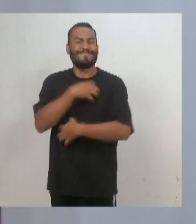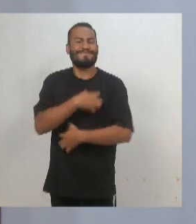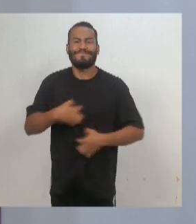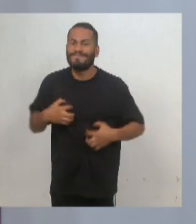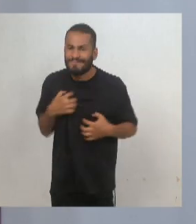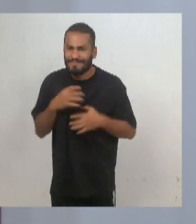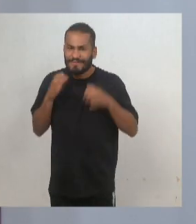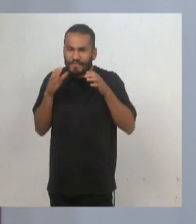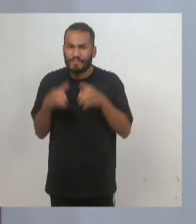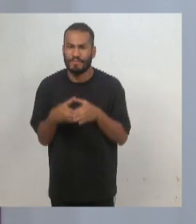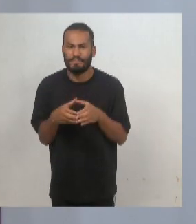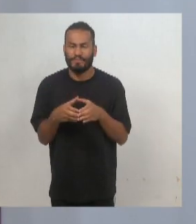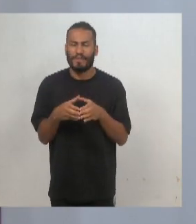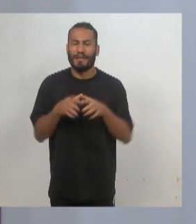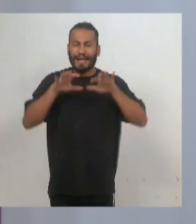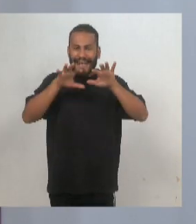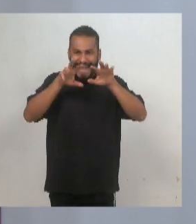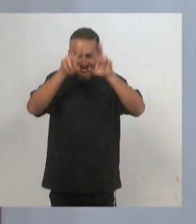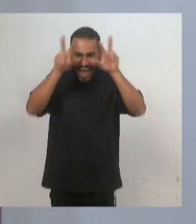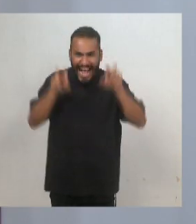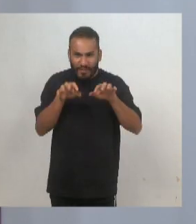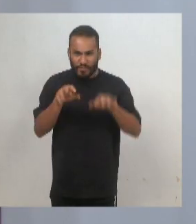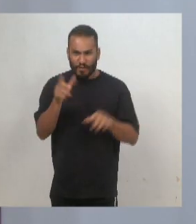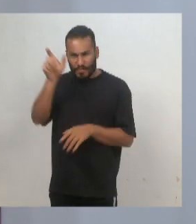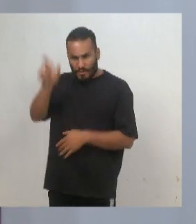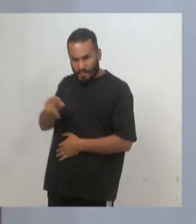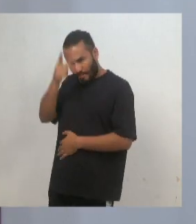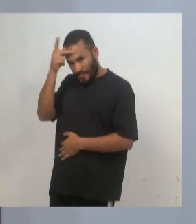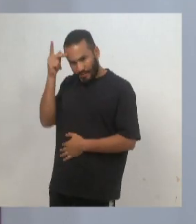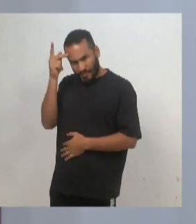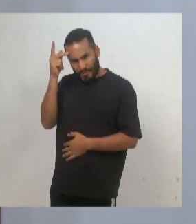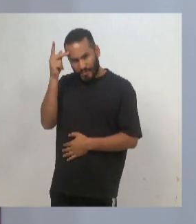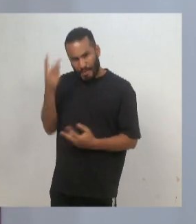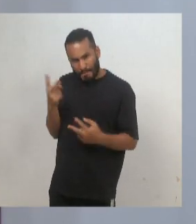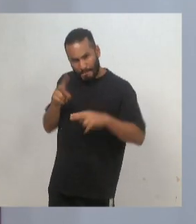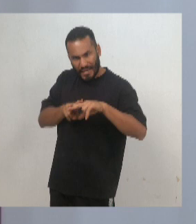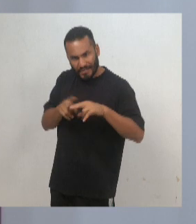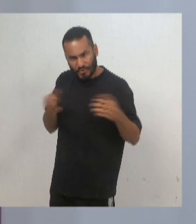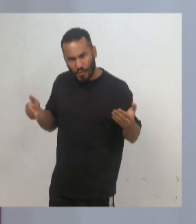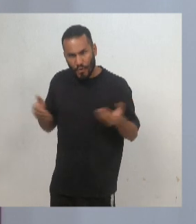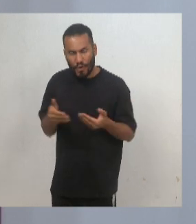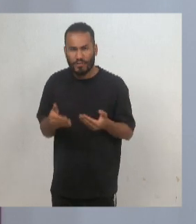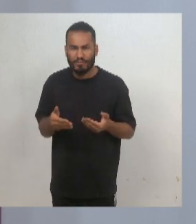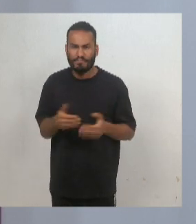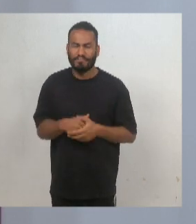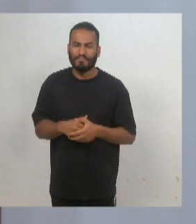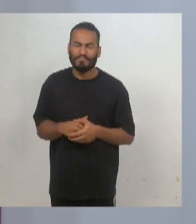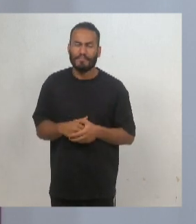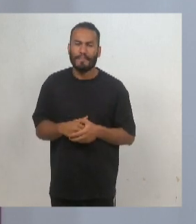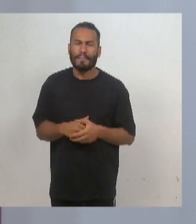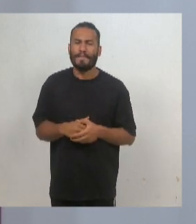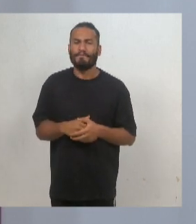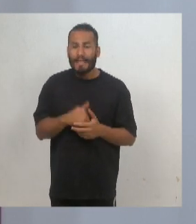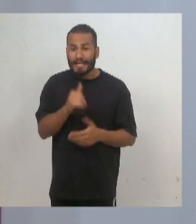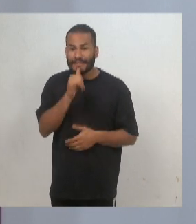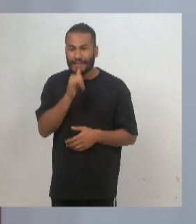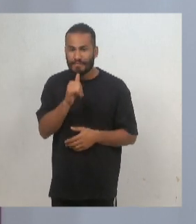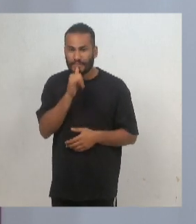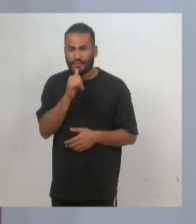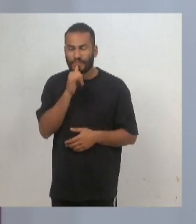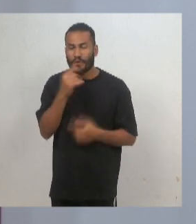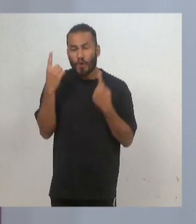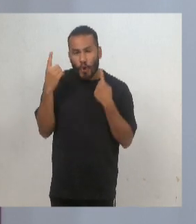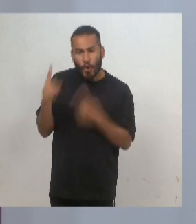coletiva. Que esse caso dessa pessoa que foi presa hoje, inclusive, sirva de exemplo